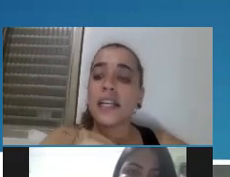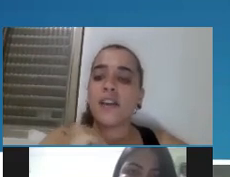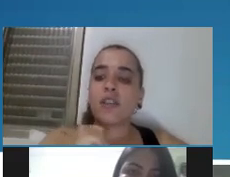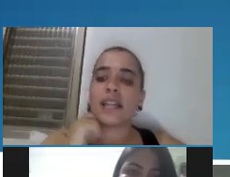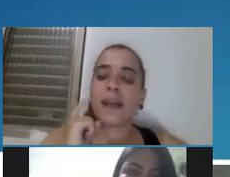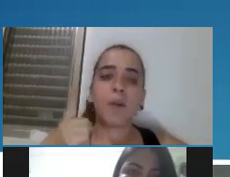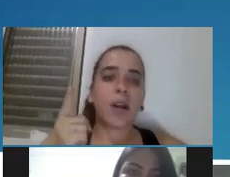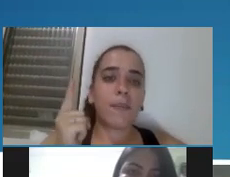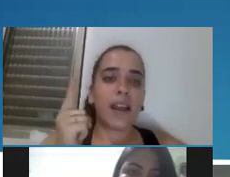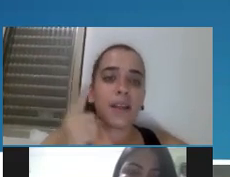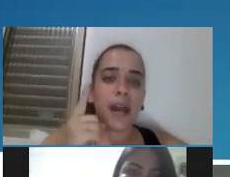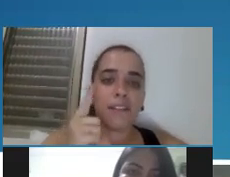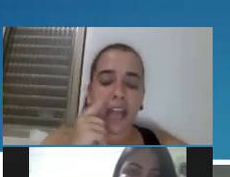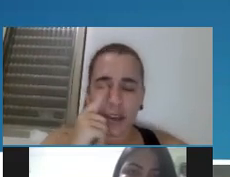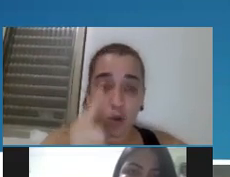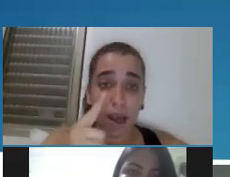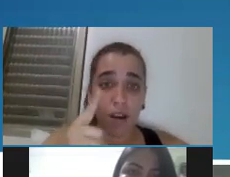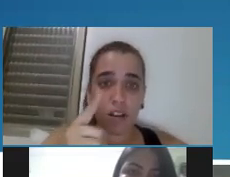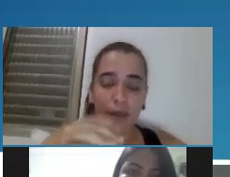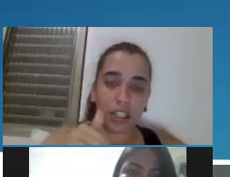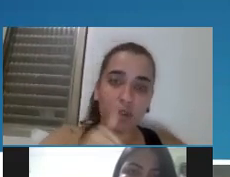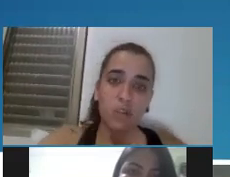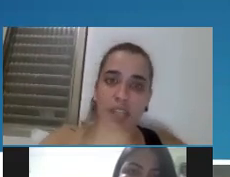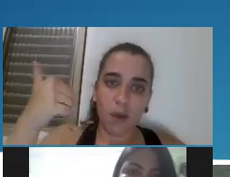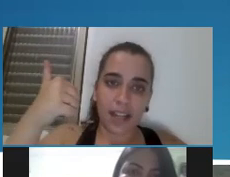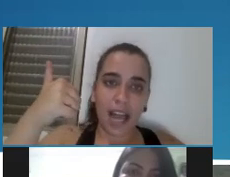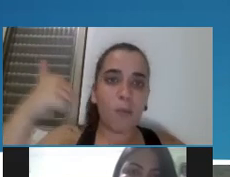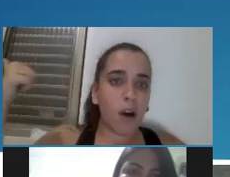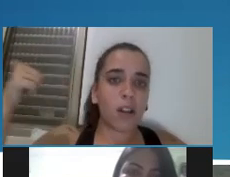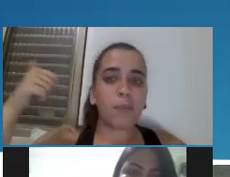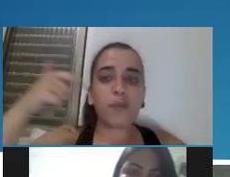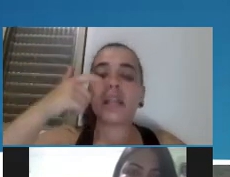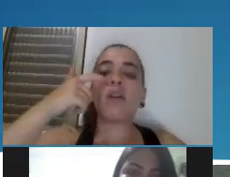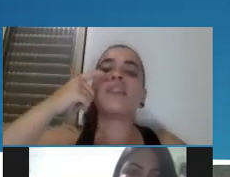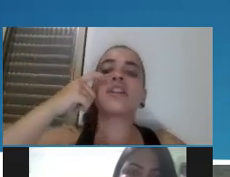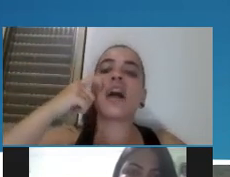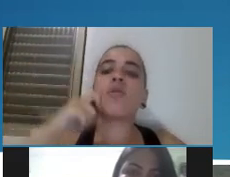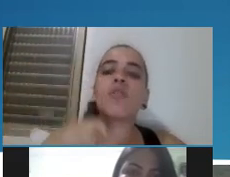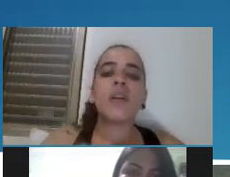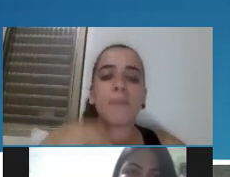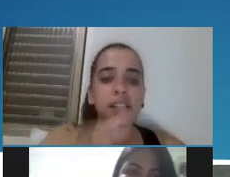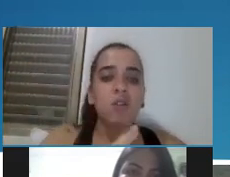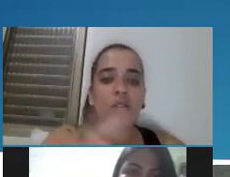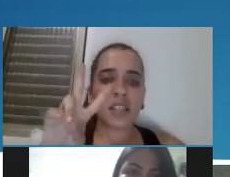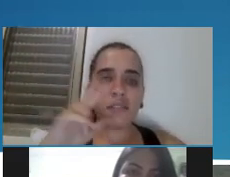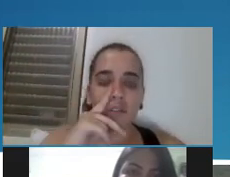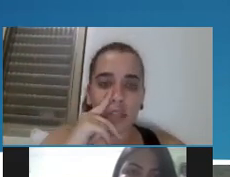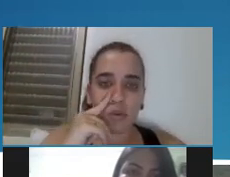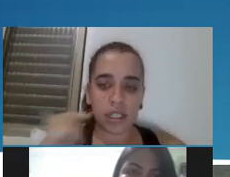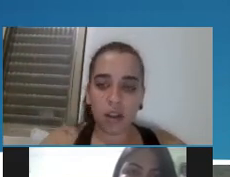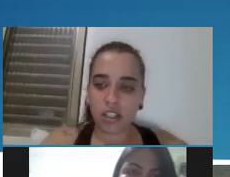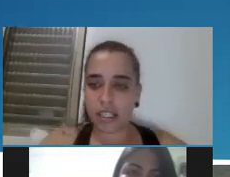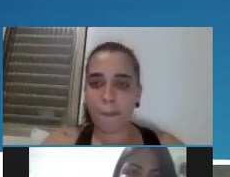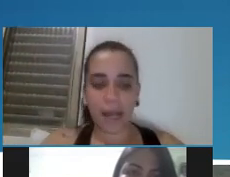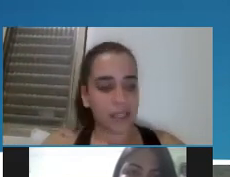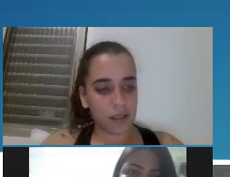complicada. Vou tentar programar ela para dar em uma aula, para a gente conseguir guardar uma aula para o final lá de cálculo. Mas se eu não conseguir, vão ser